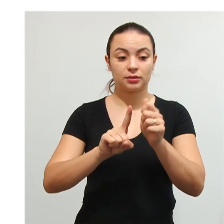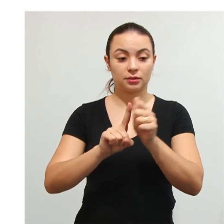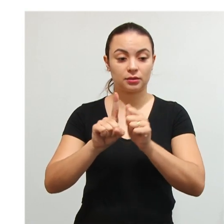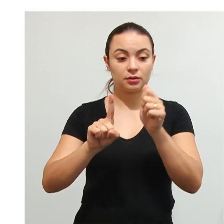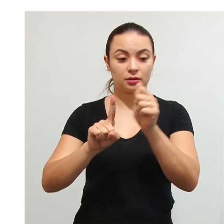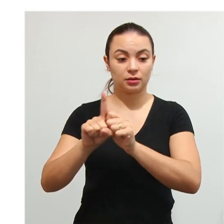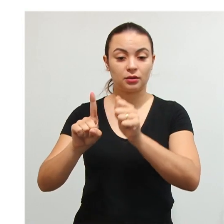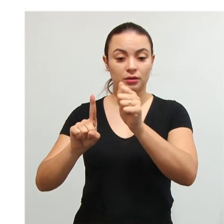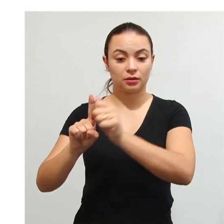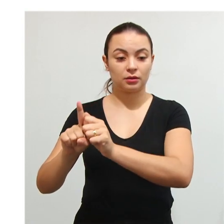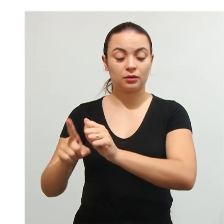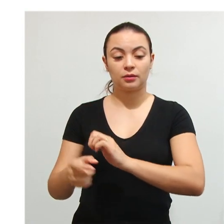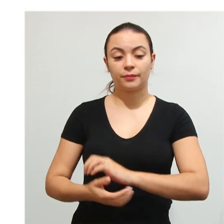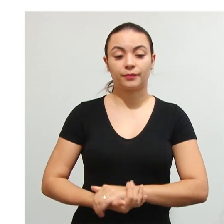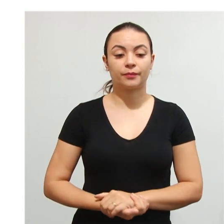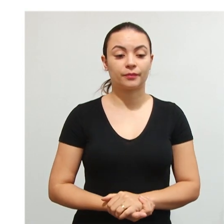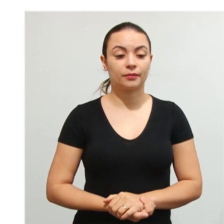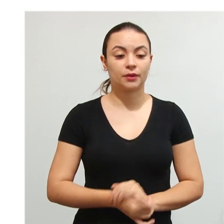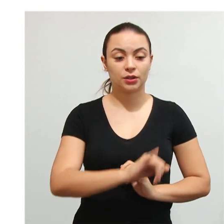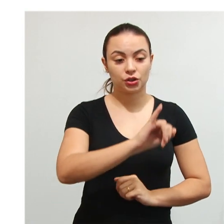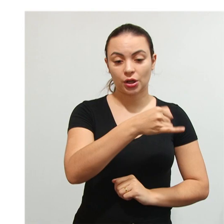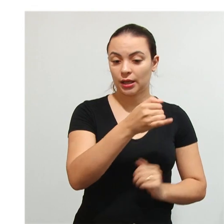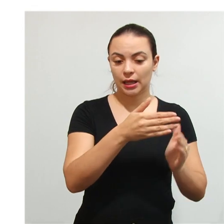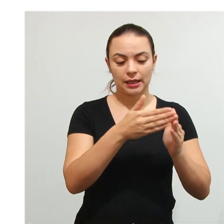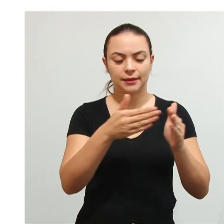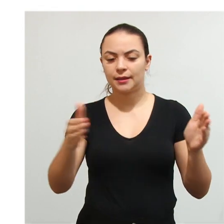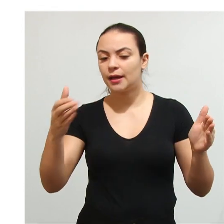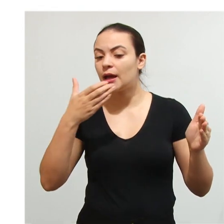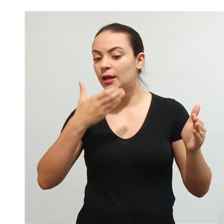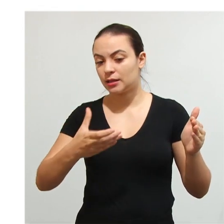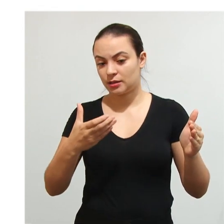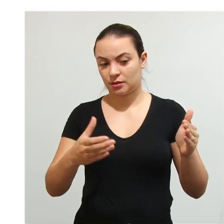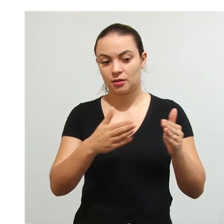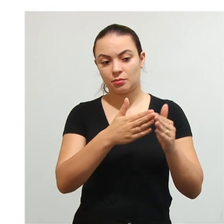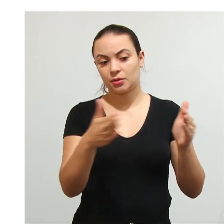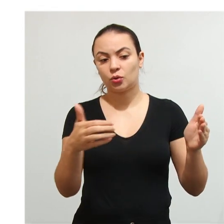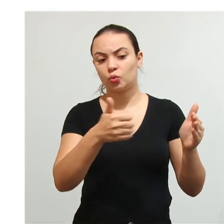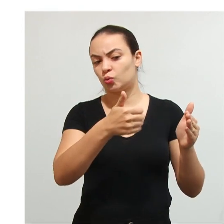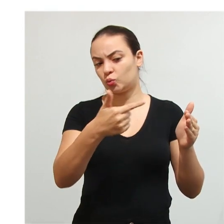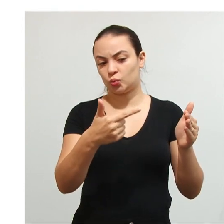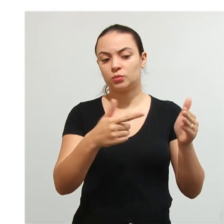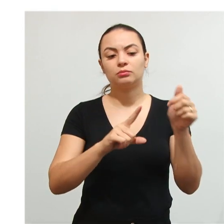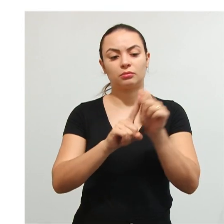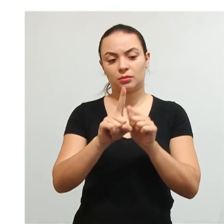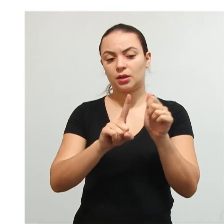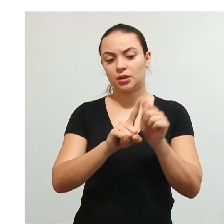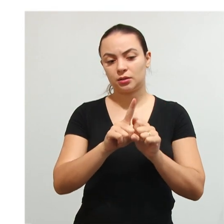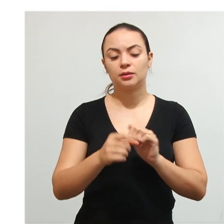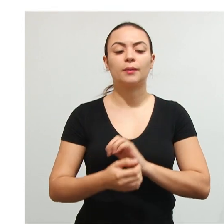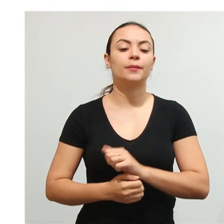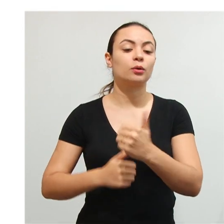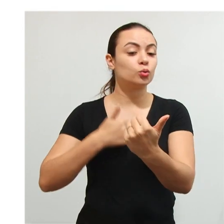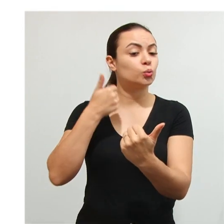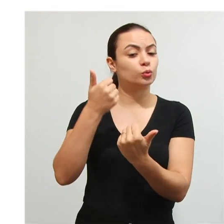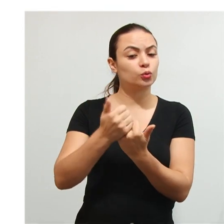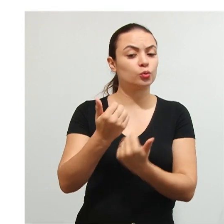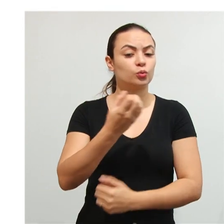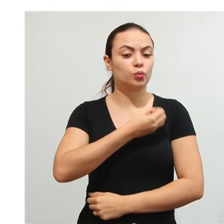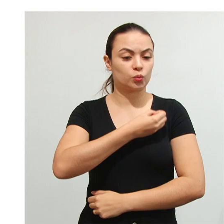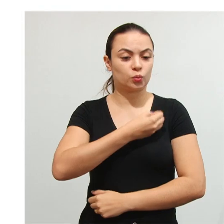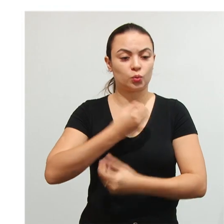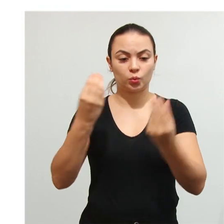um então o que que a gente vai fazer taxa mensal é igual a raiz décima segunda